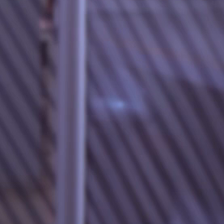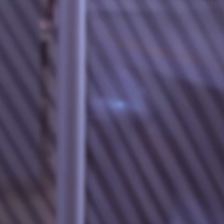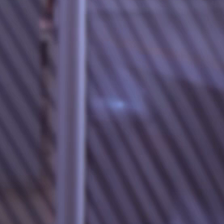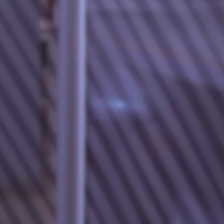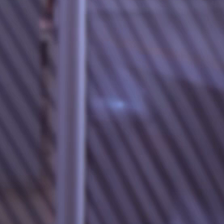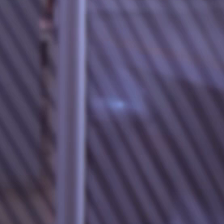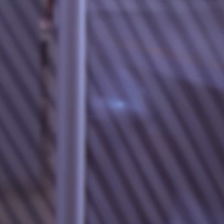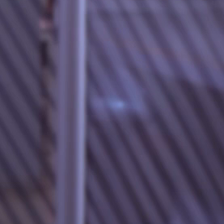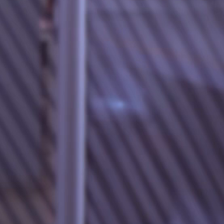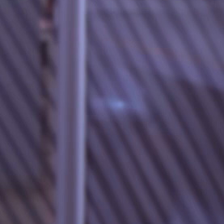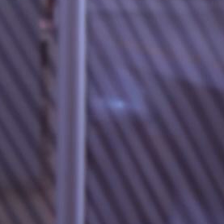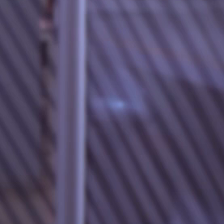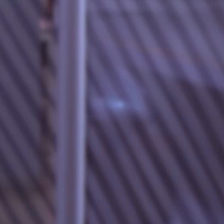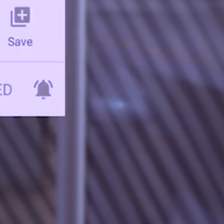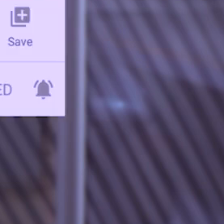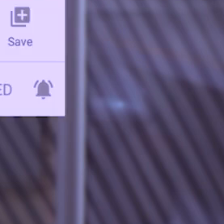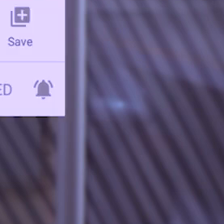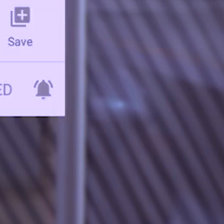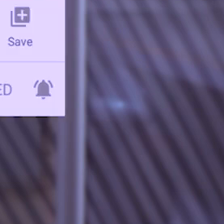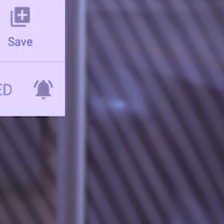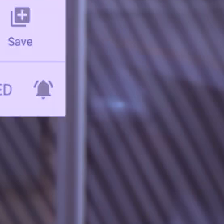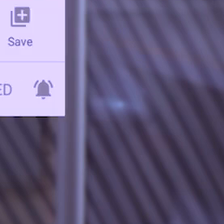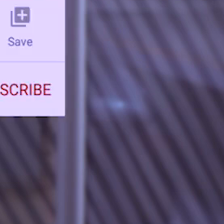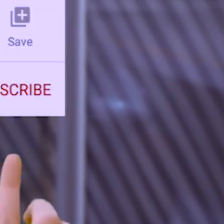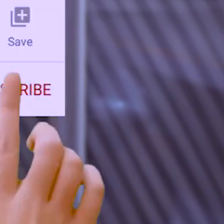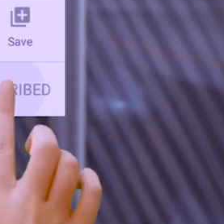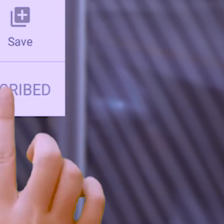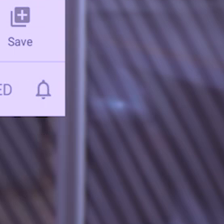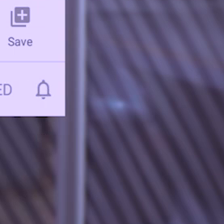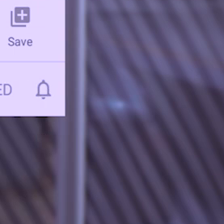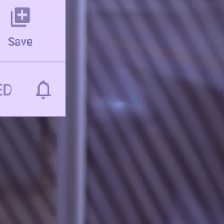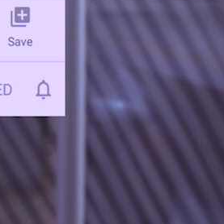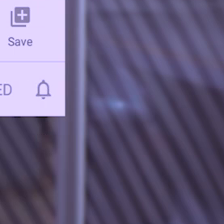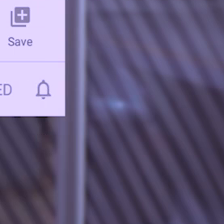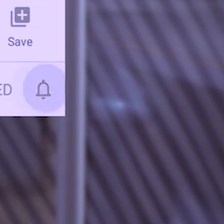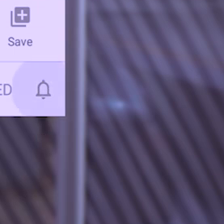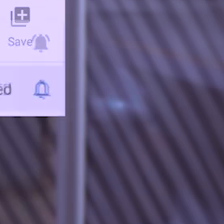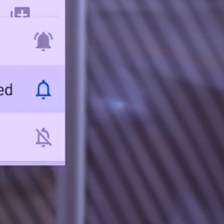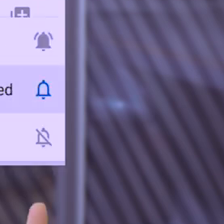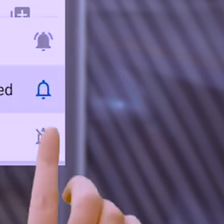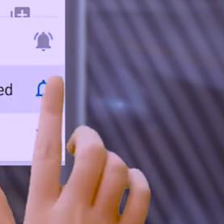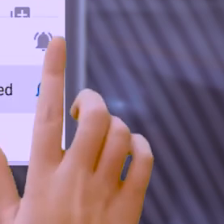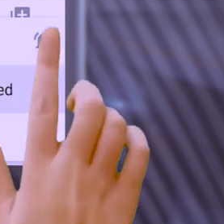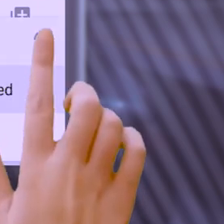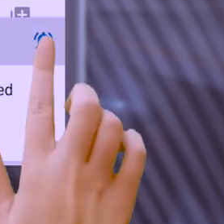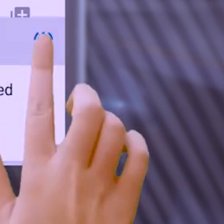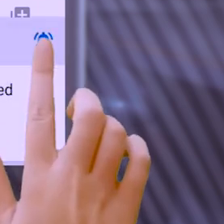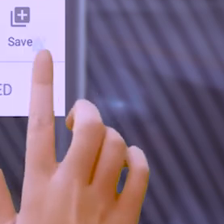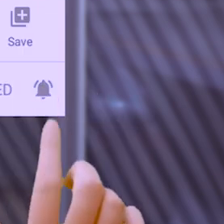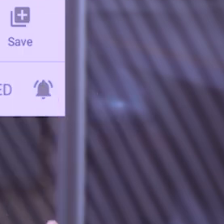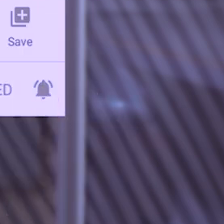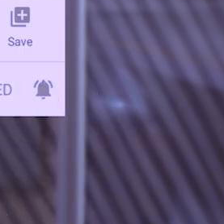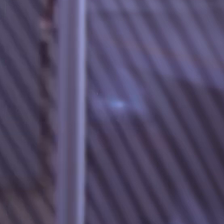Para obter mais informações, não se esqueça de curtir e subscrever no canal social media Gemen TV e clique também no botão